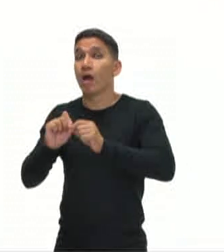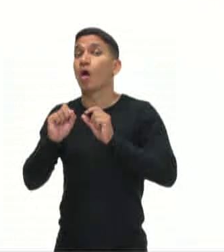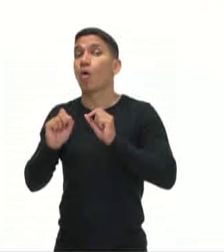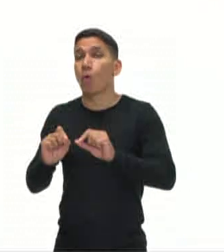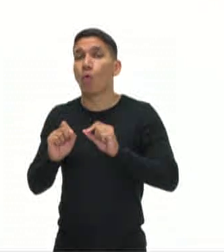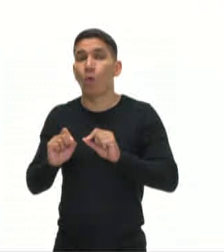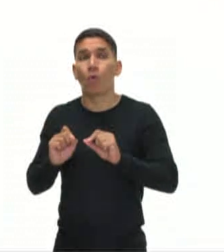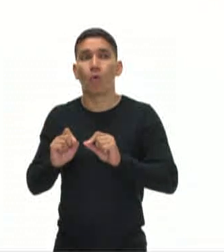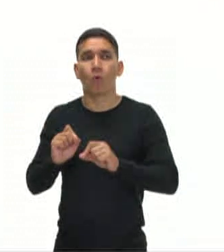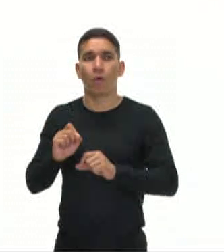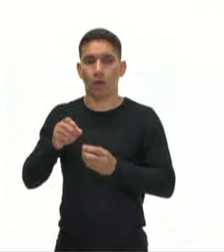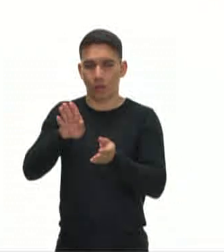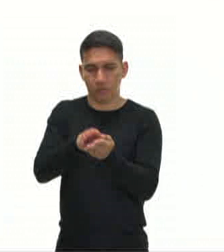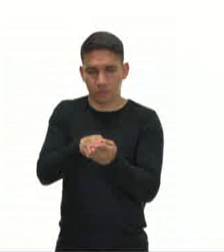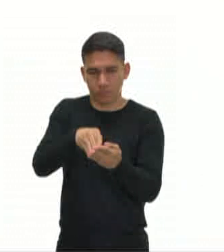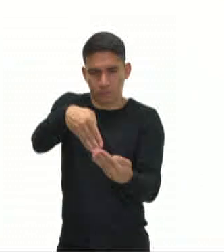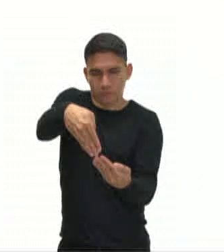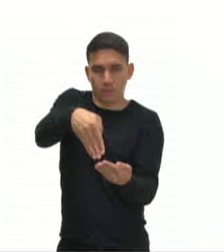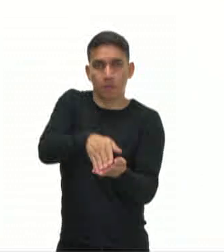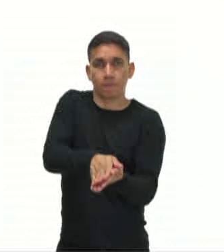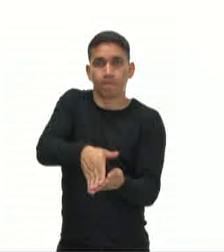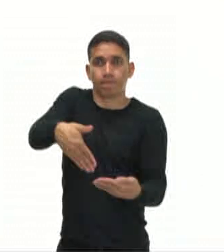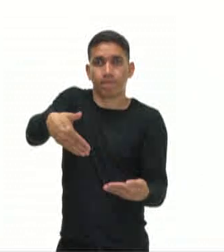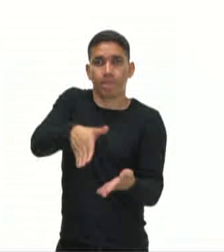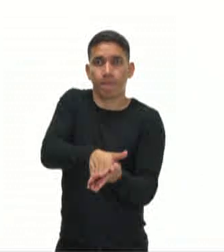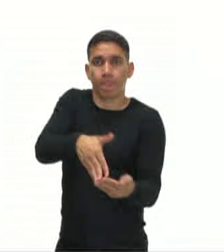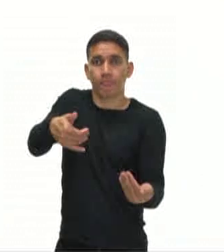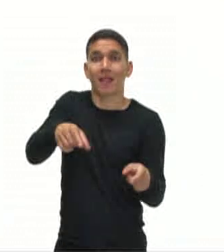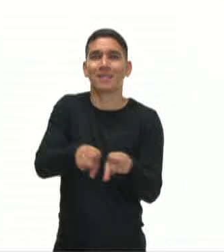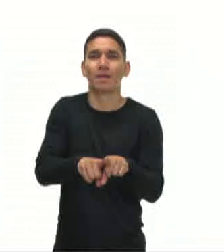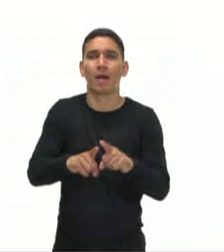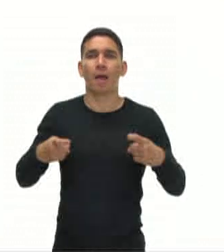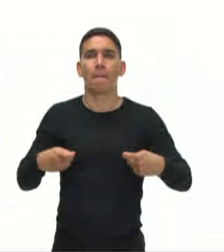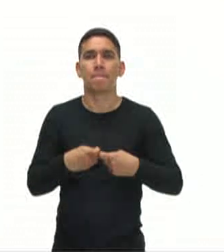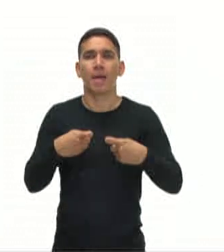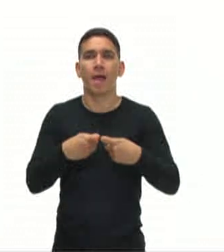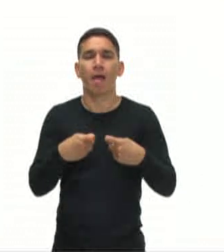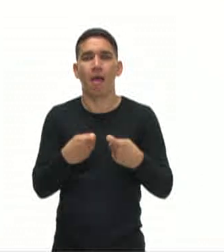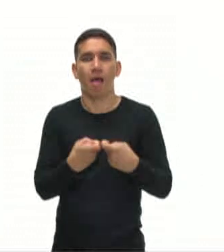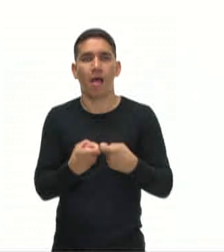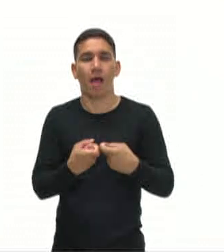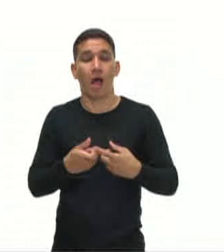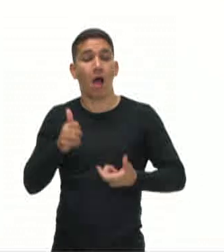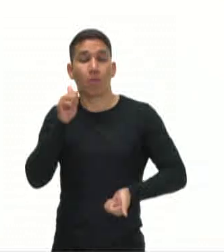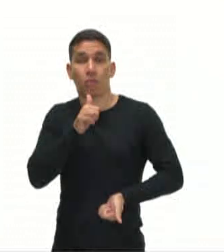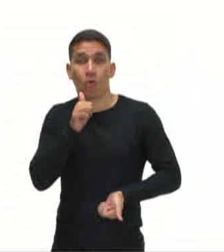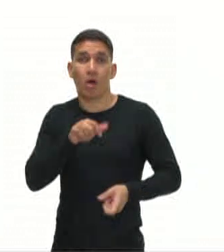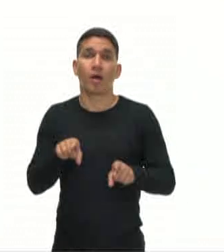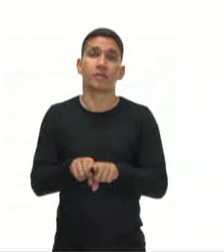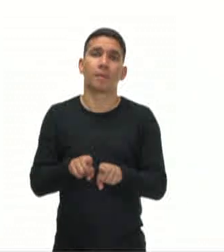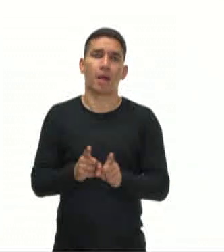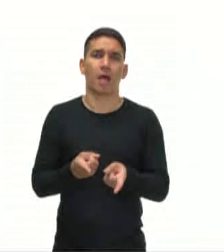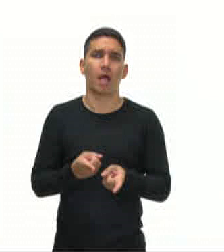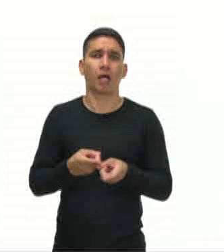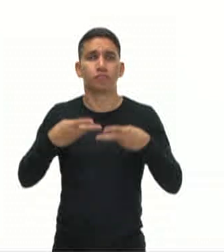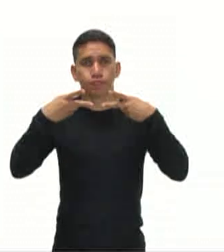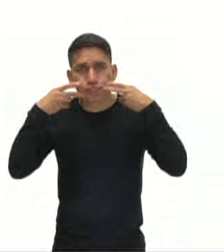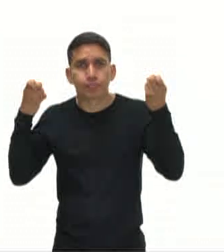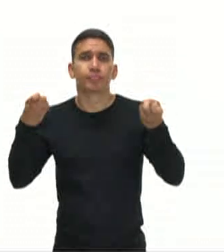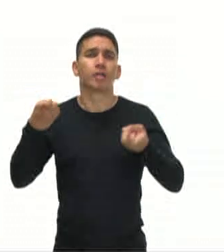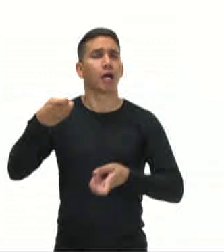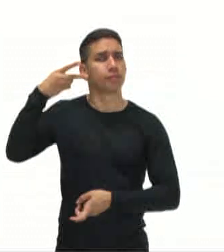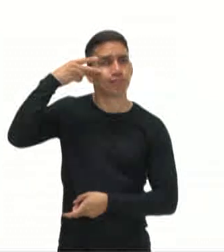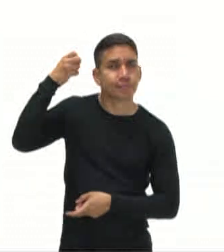o velcro e os tecidos usados em meias femininas, roupas íntimas, maiôs, biquínis, bermudas, shorts,